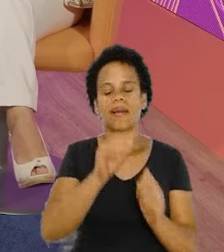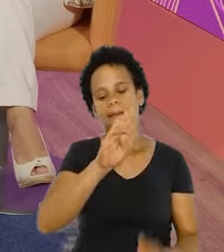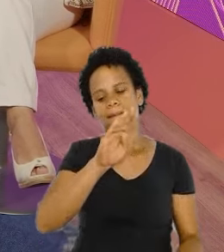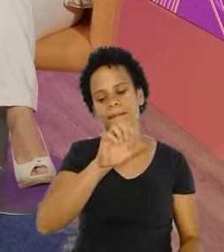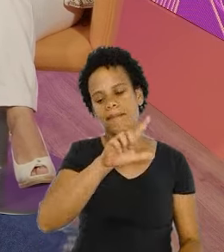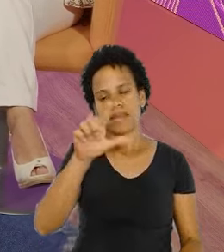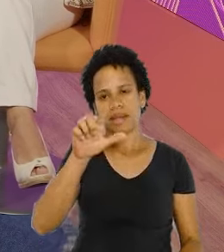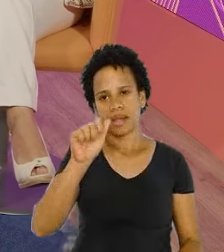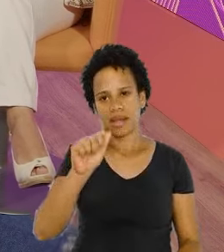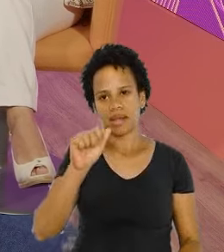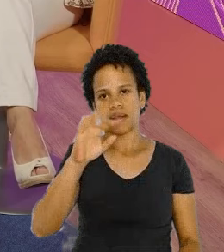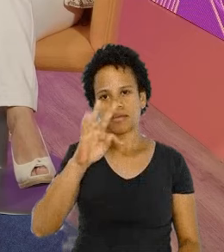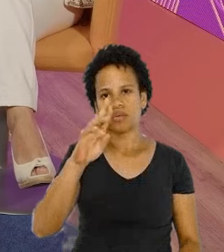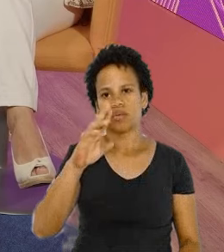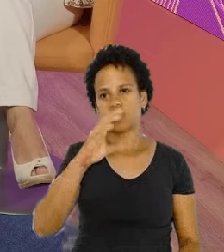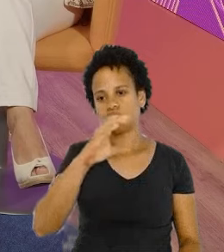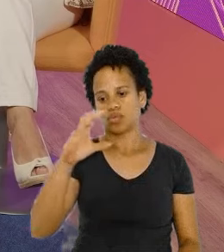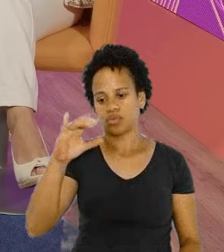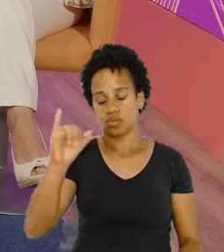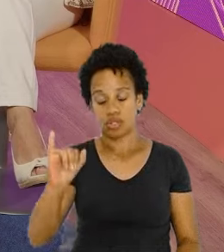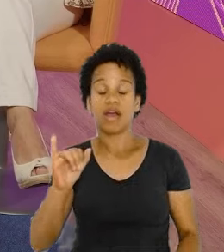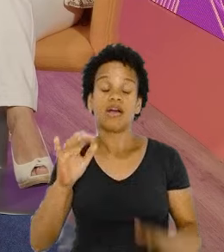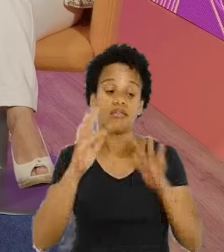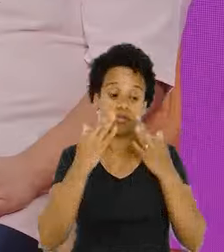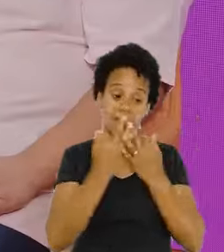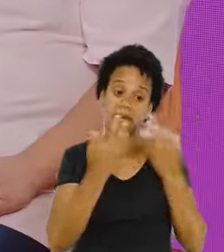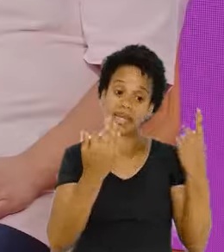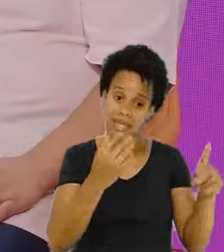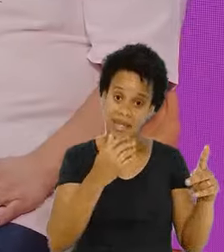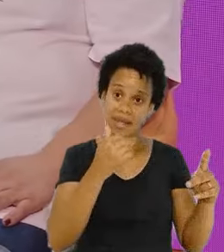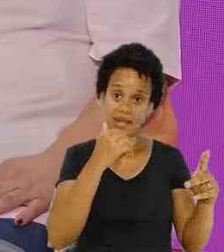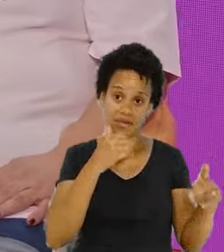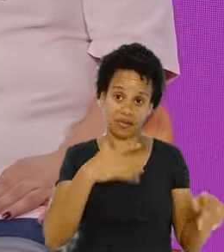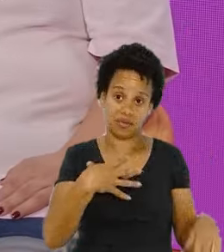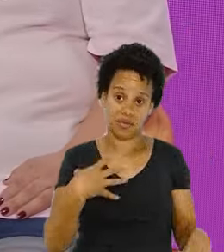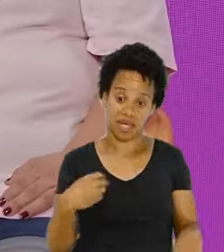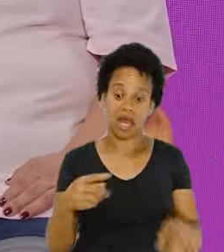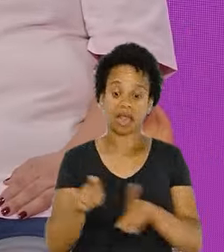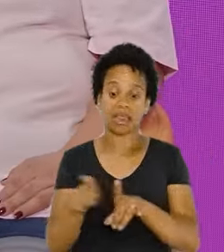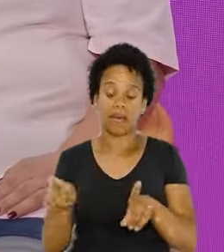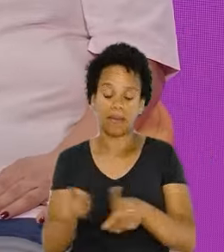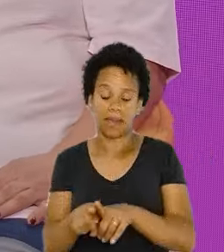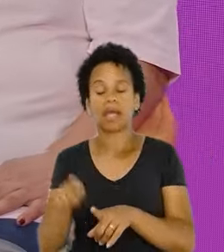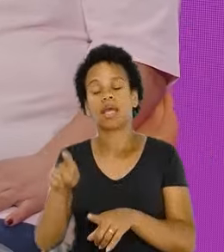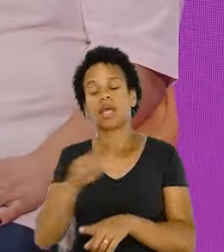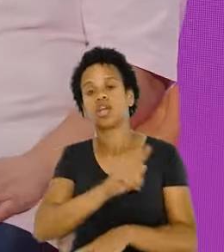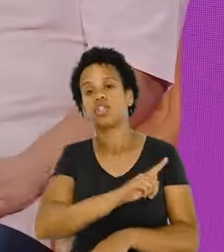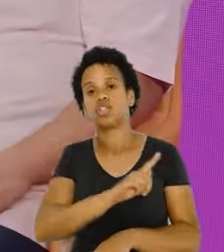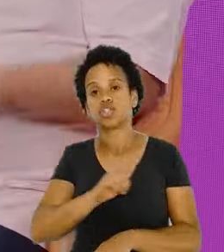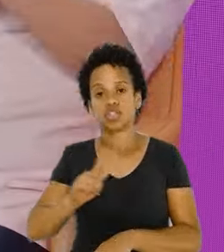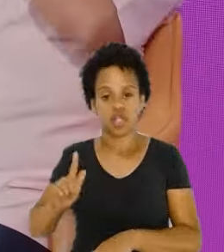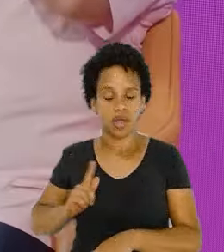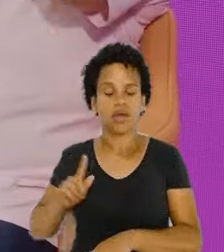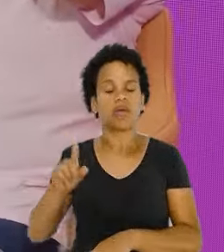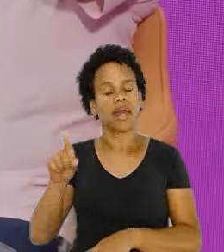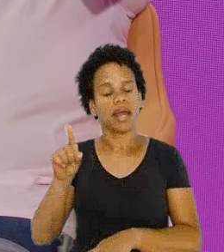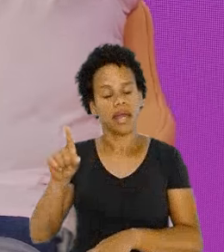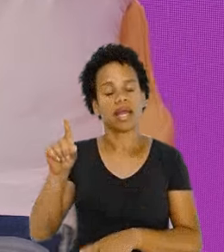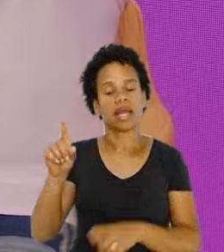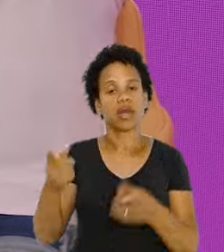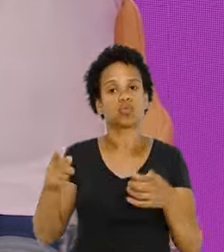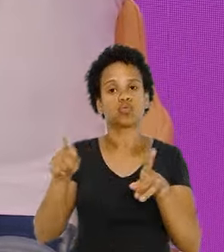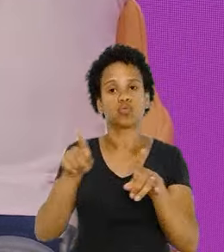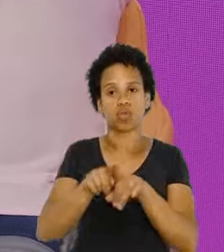bela tu né a família da Jéssica e a família do meu genro que é o sócio né ele que é o mantenedor ele que investiu né Eles